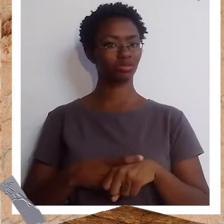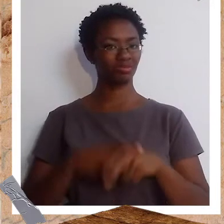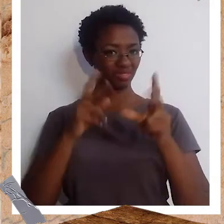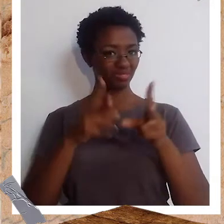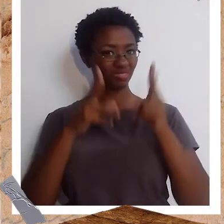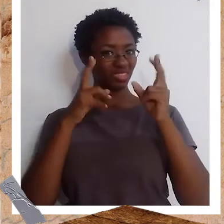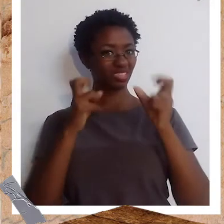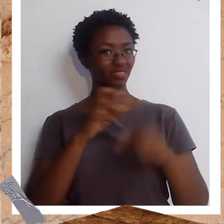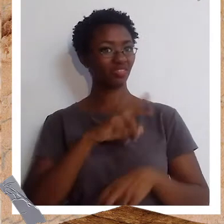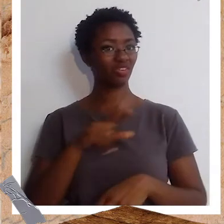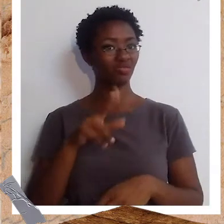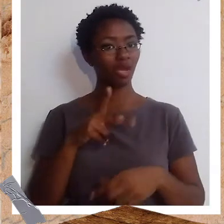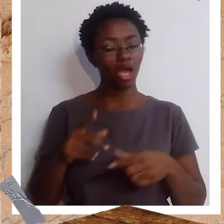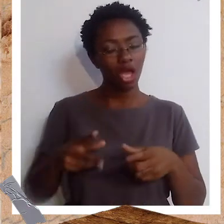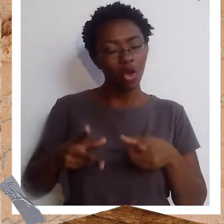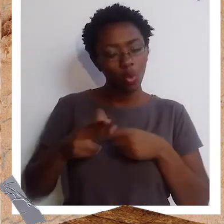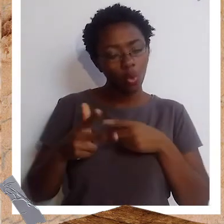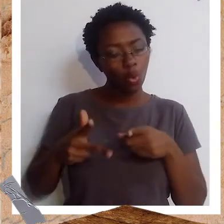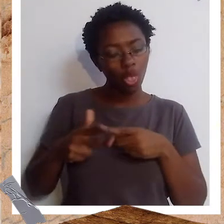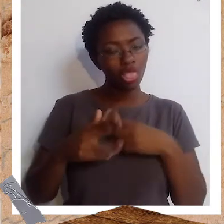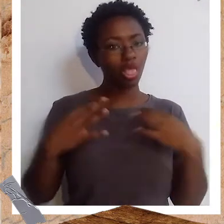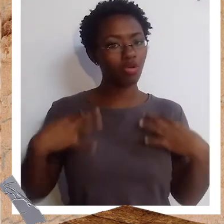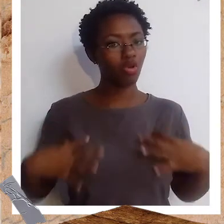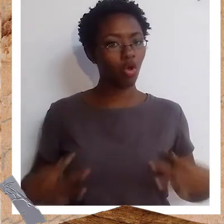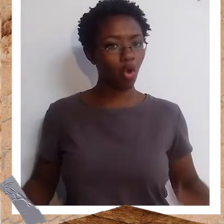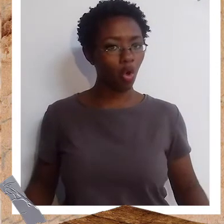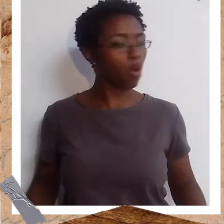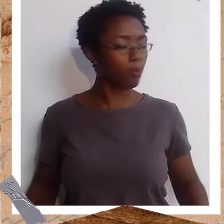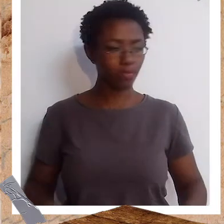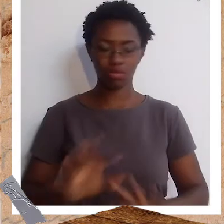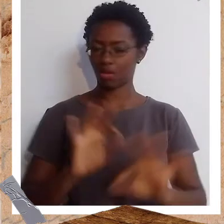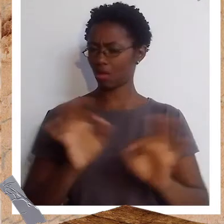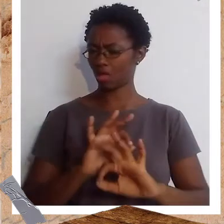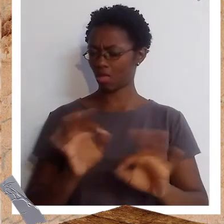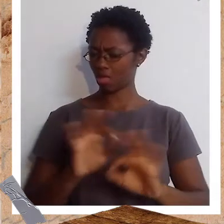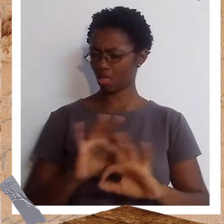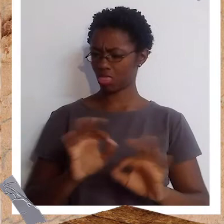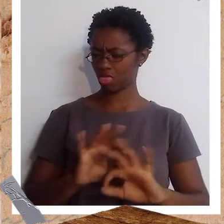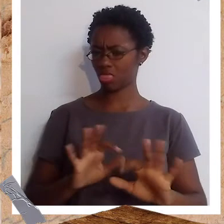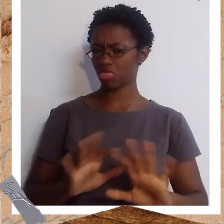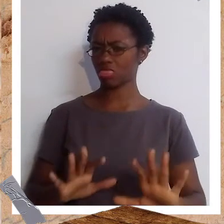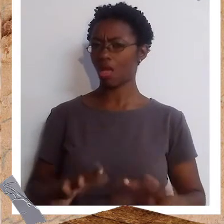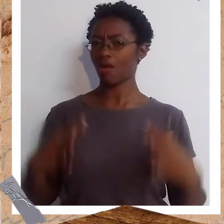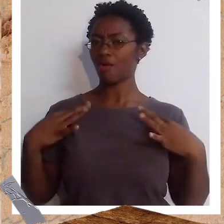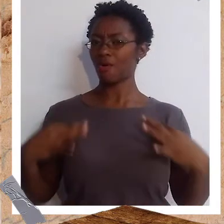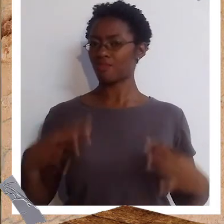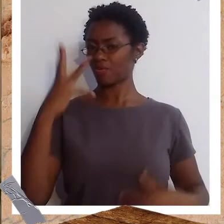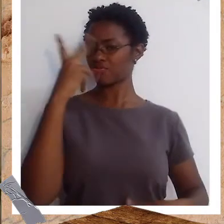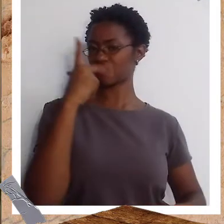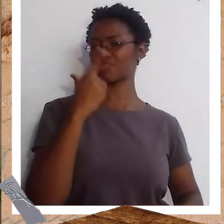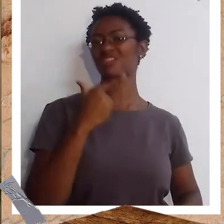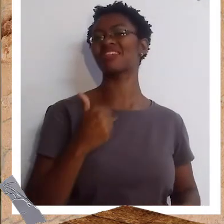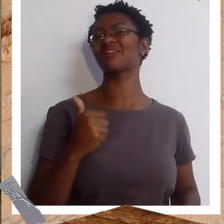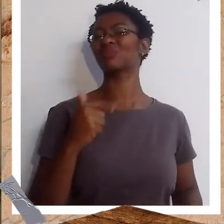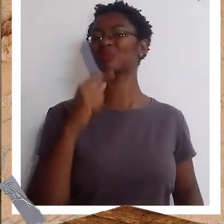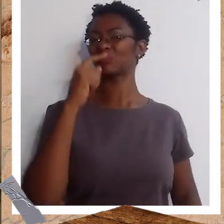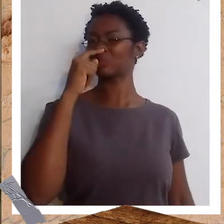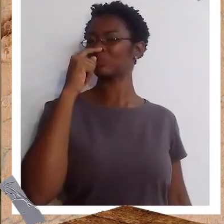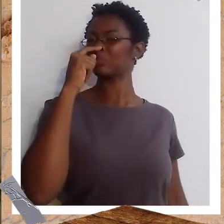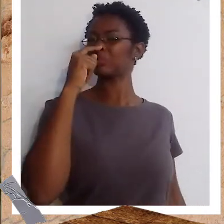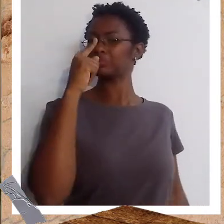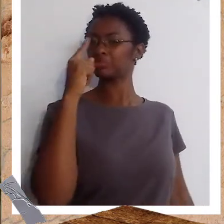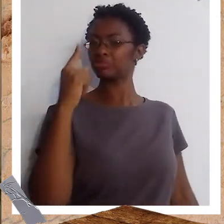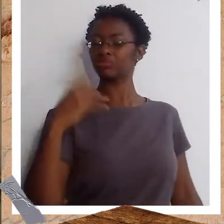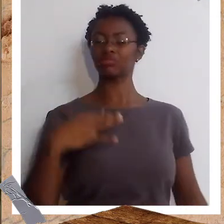não está portando farrapos ou roupas com tecidos empobrecidos, pelo contrário, ela está vestida de